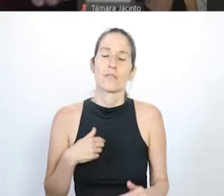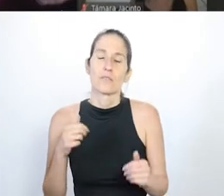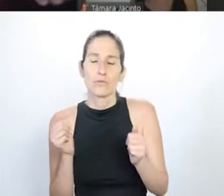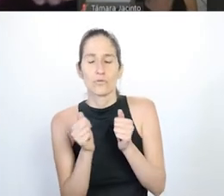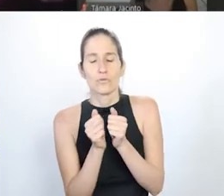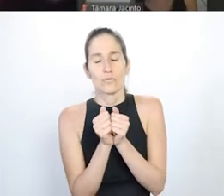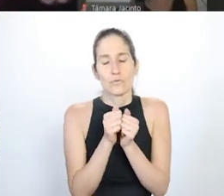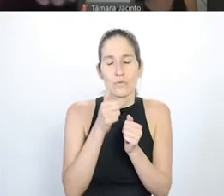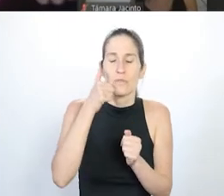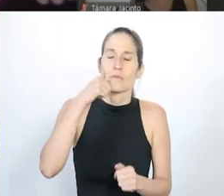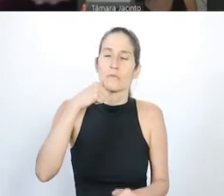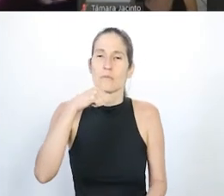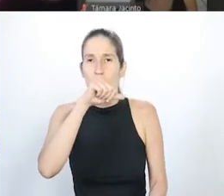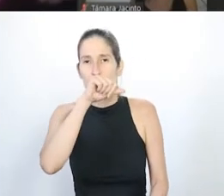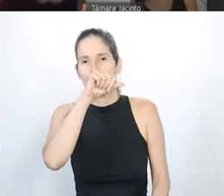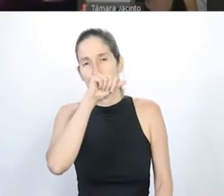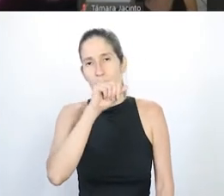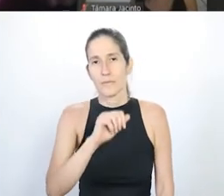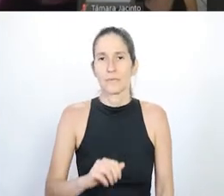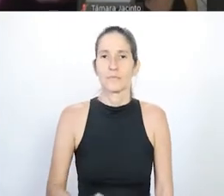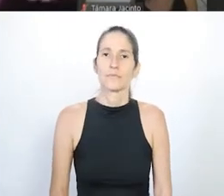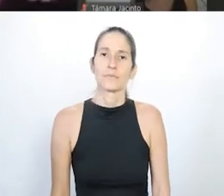Pra ela me